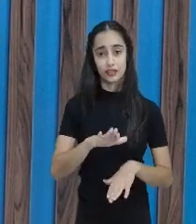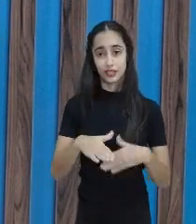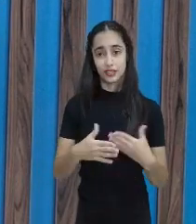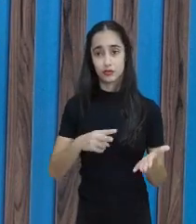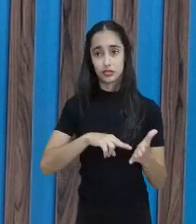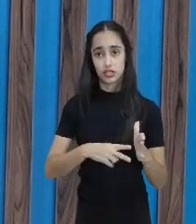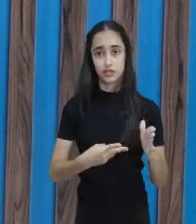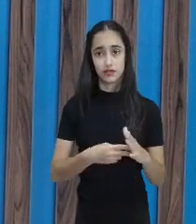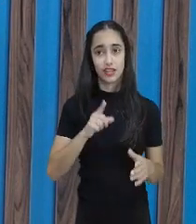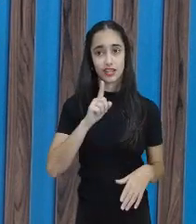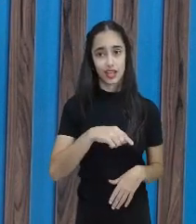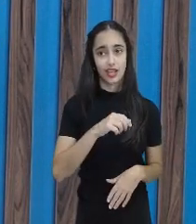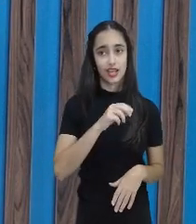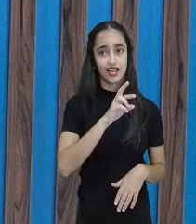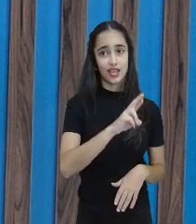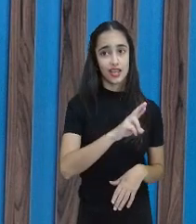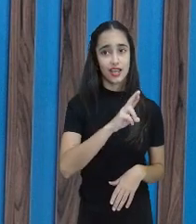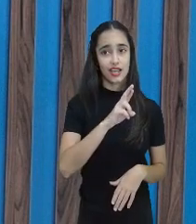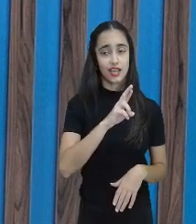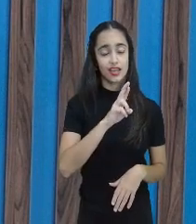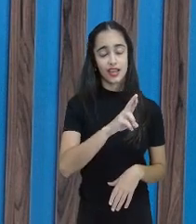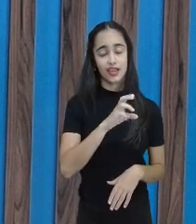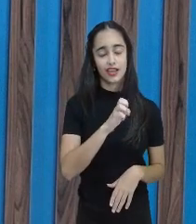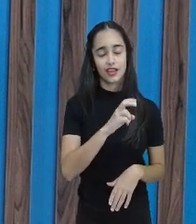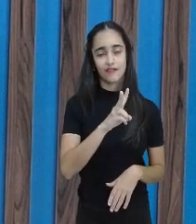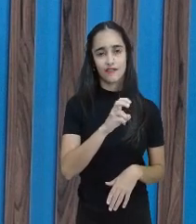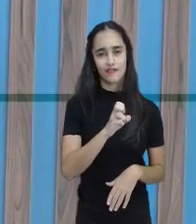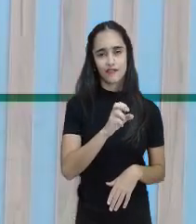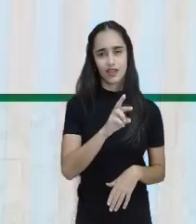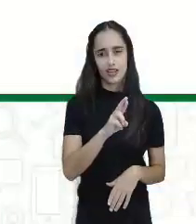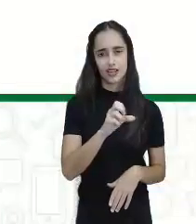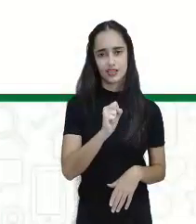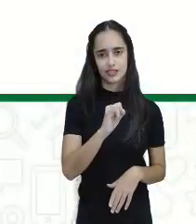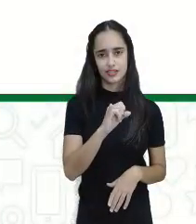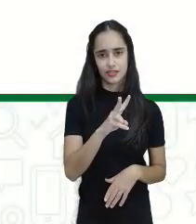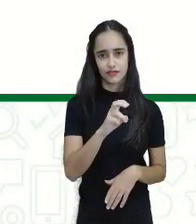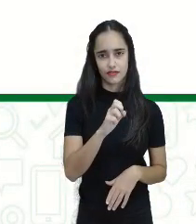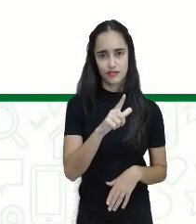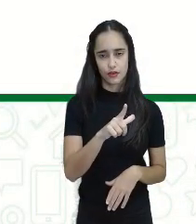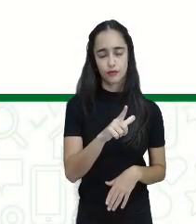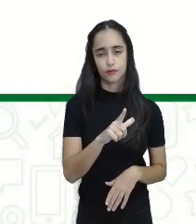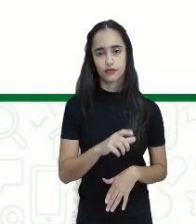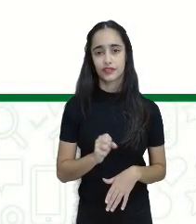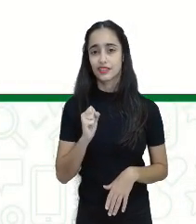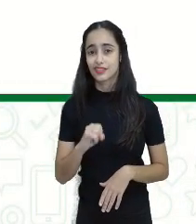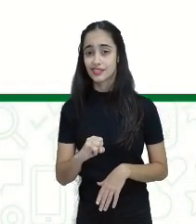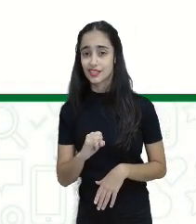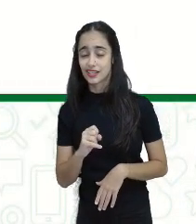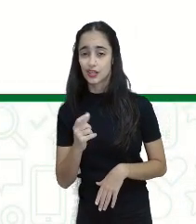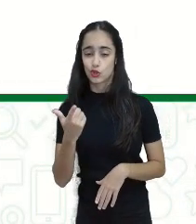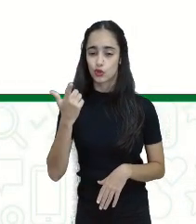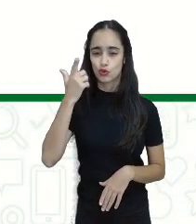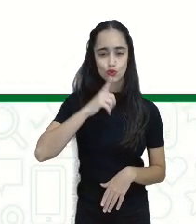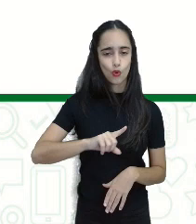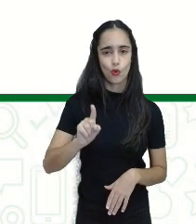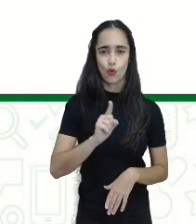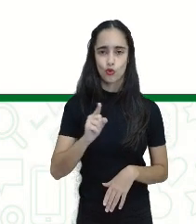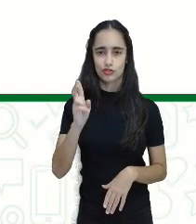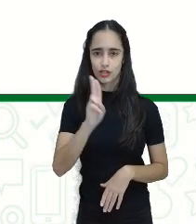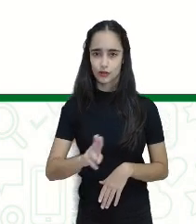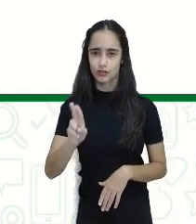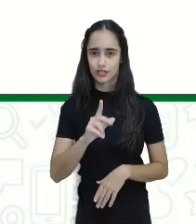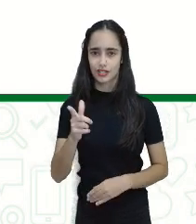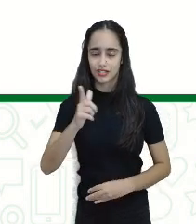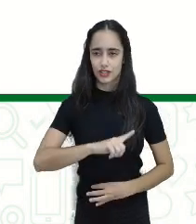não consegue mais, como é, por exemplo, o ovo cozido, irreversível. É fácil, não é